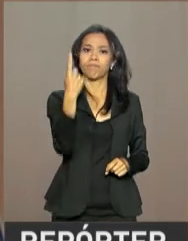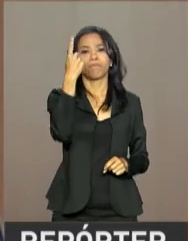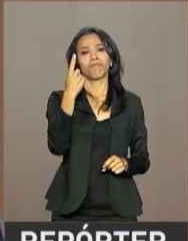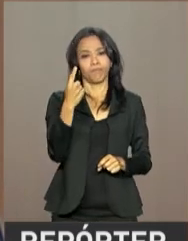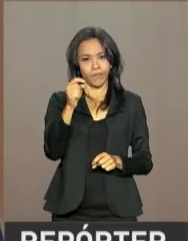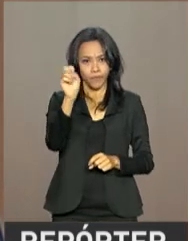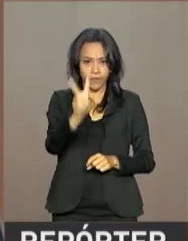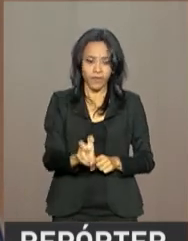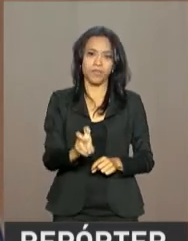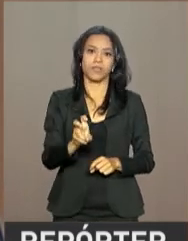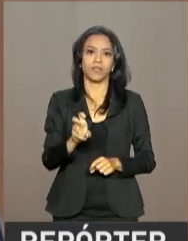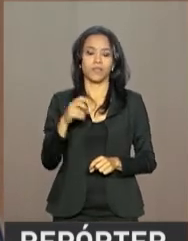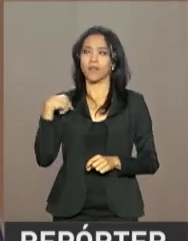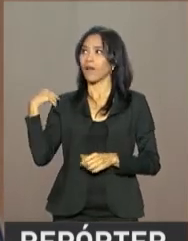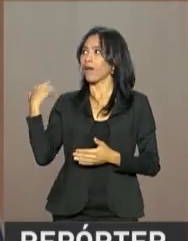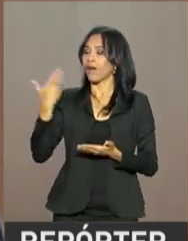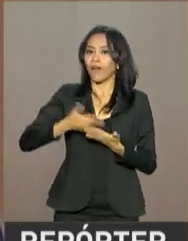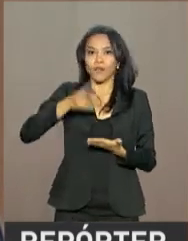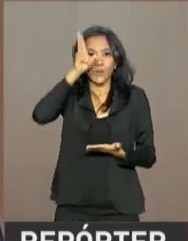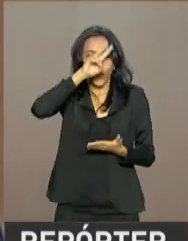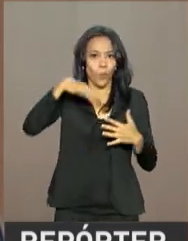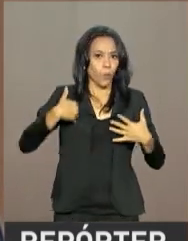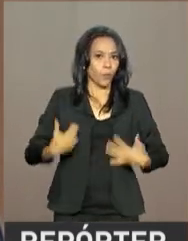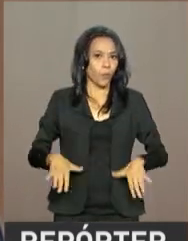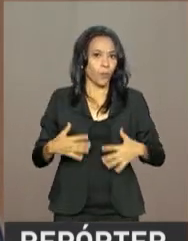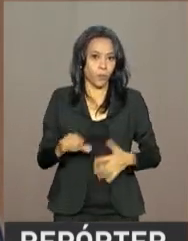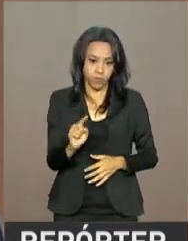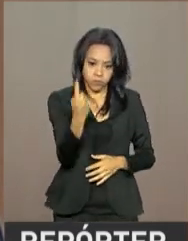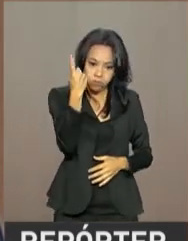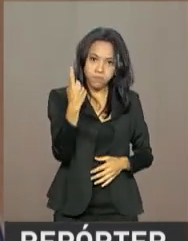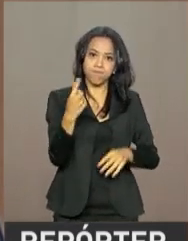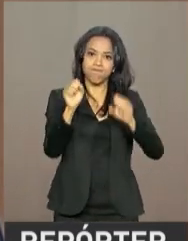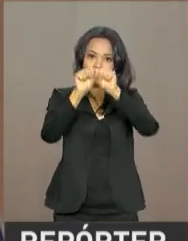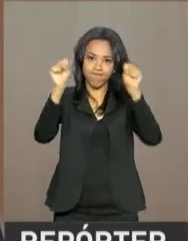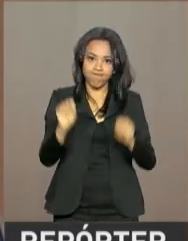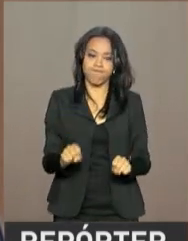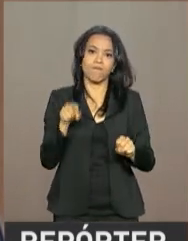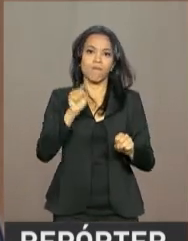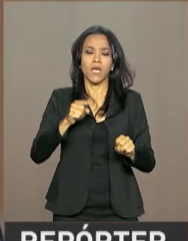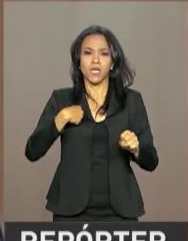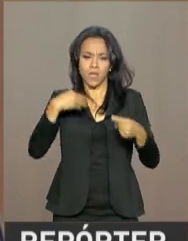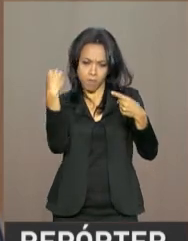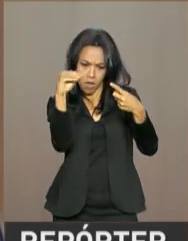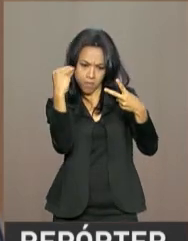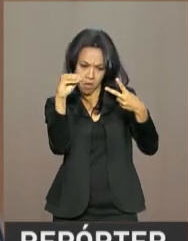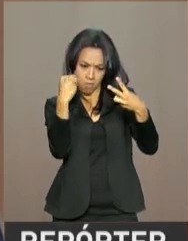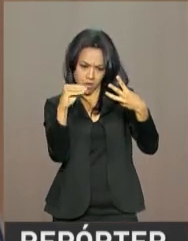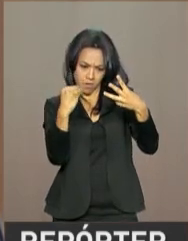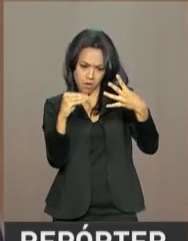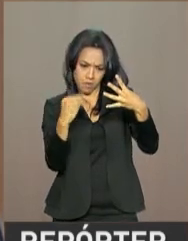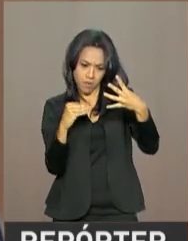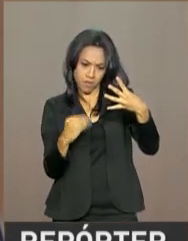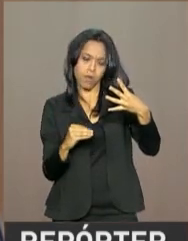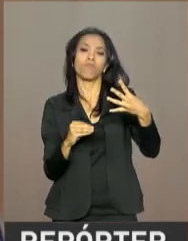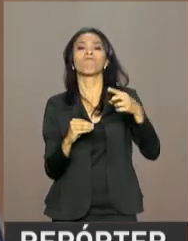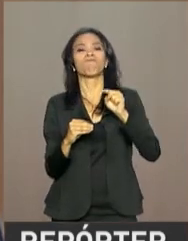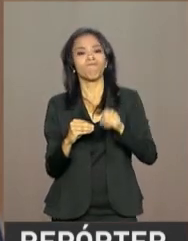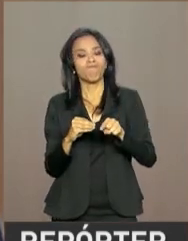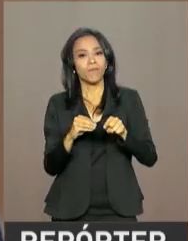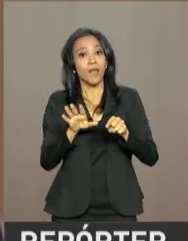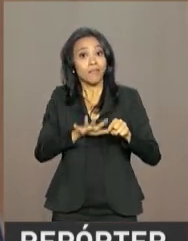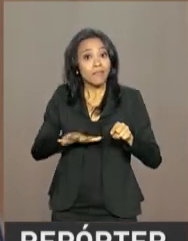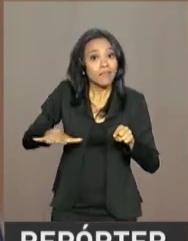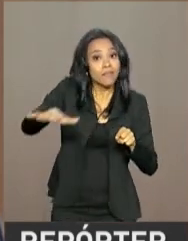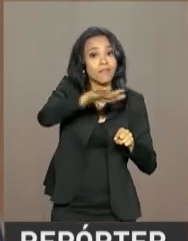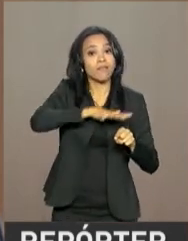na nossa história um sistema que venha produzir estatísticas dados e informações na área